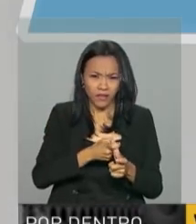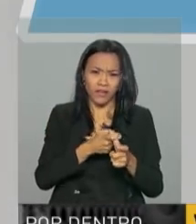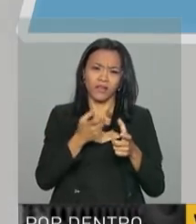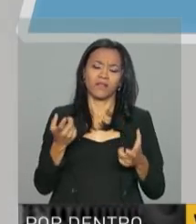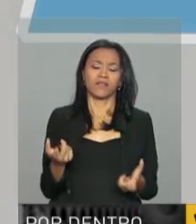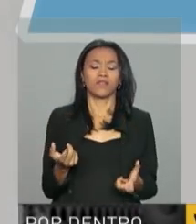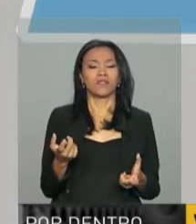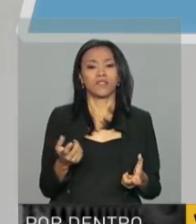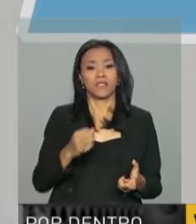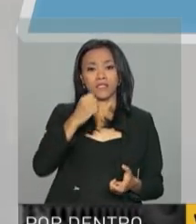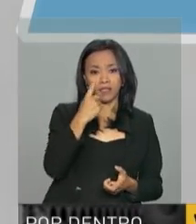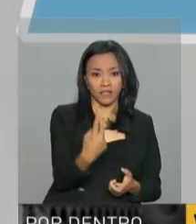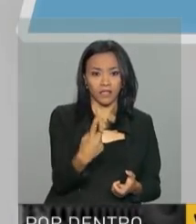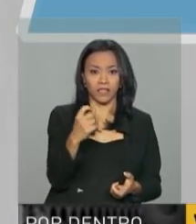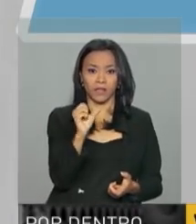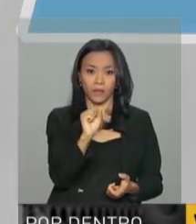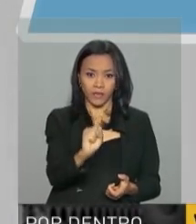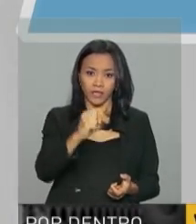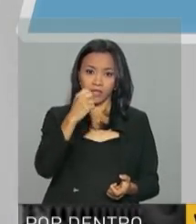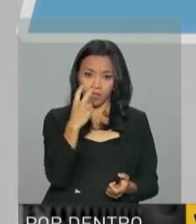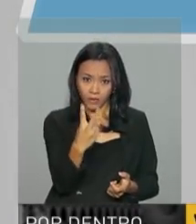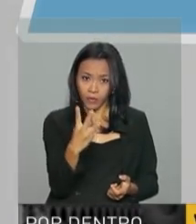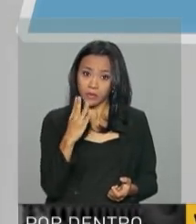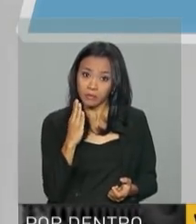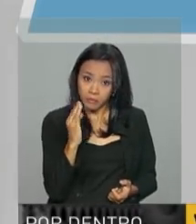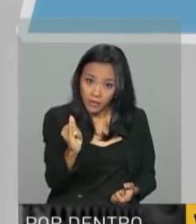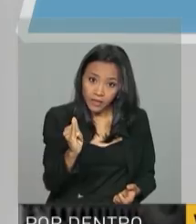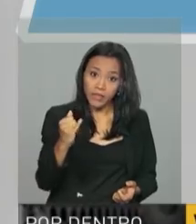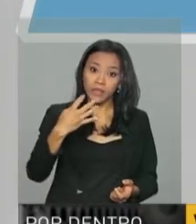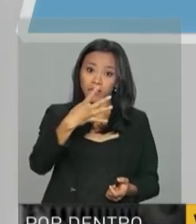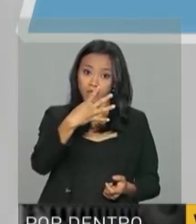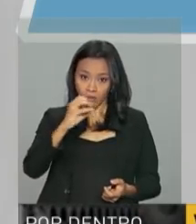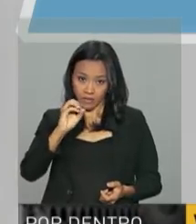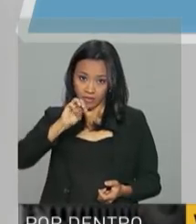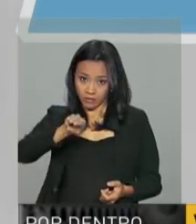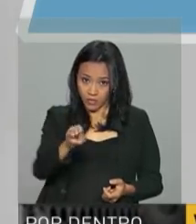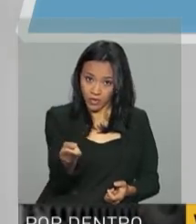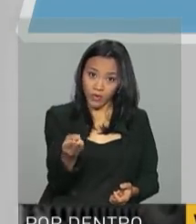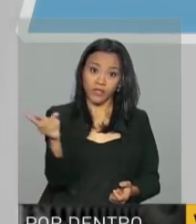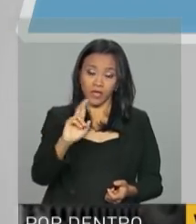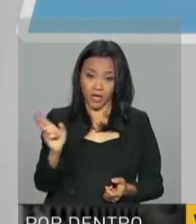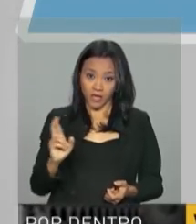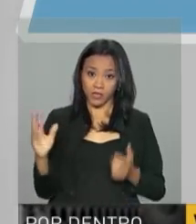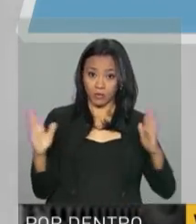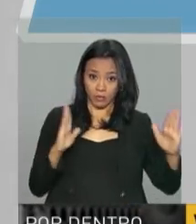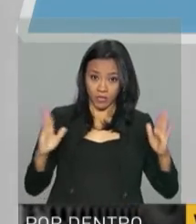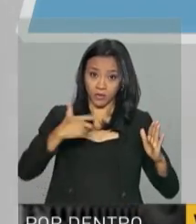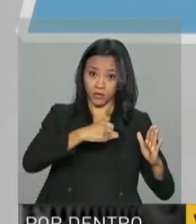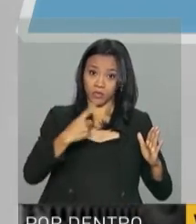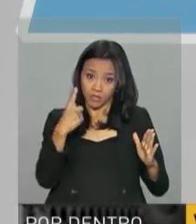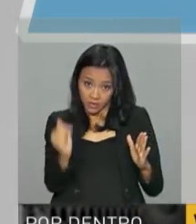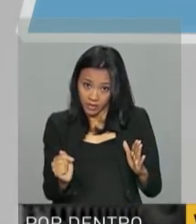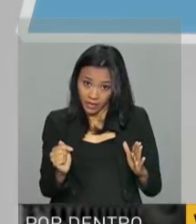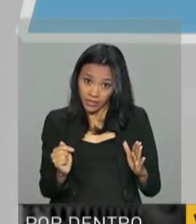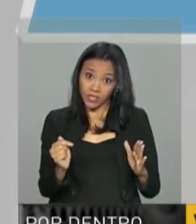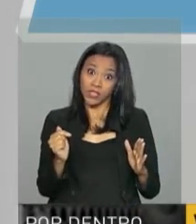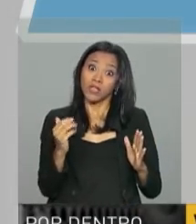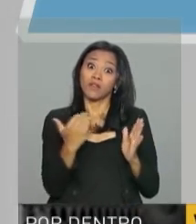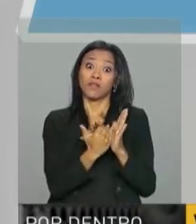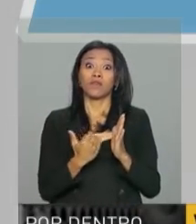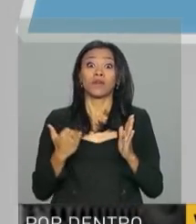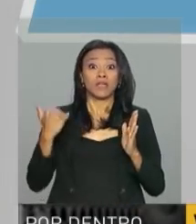de 182 bilhões e 400 milhões de reais de 2017 superou em mais